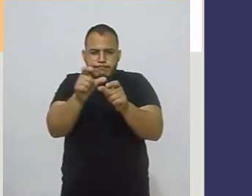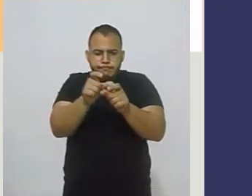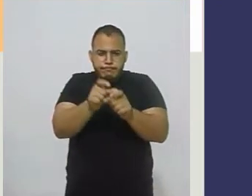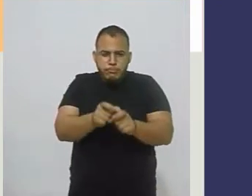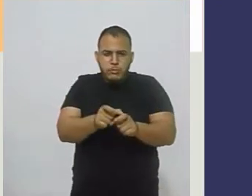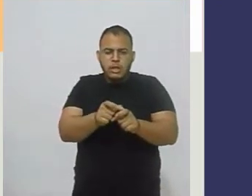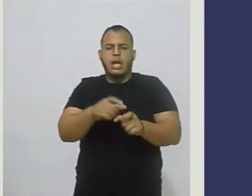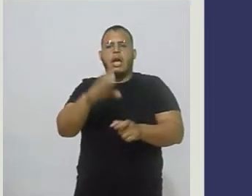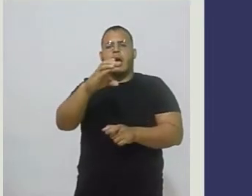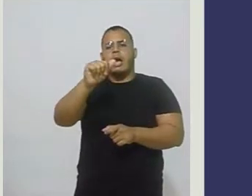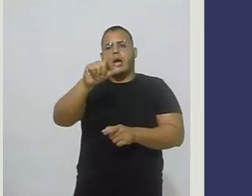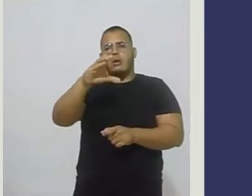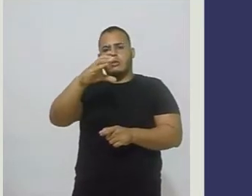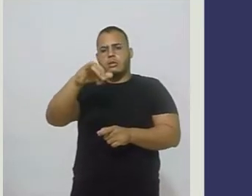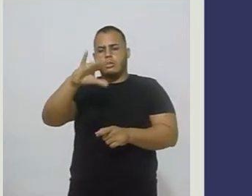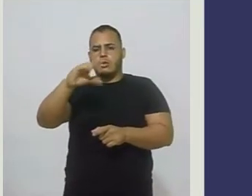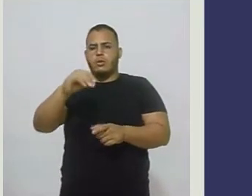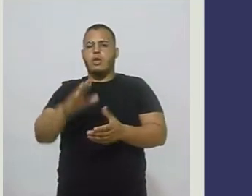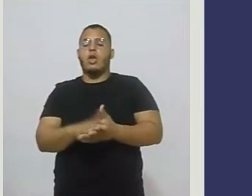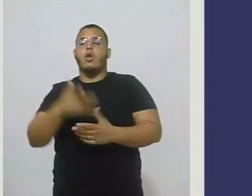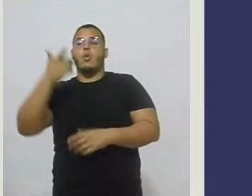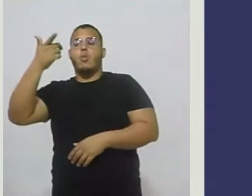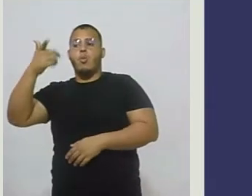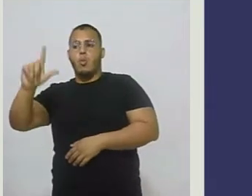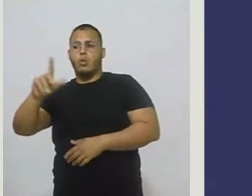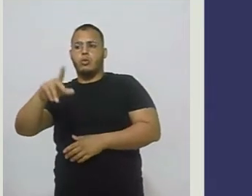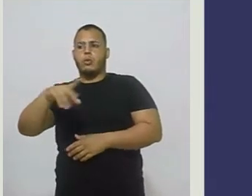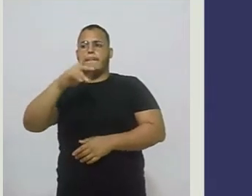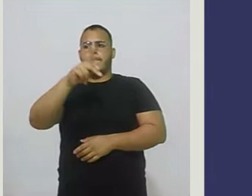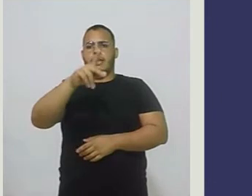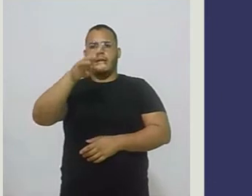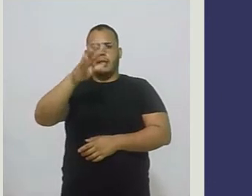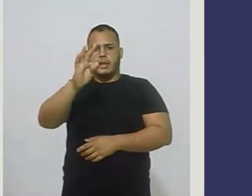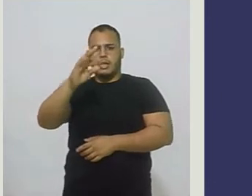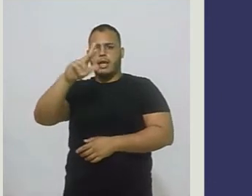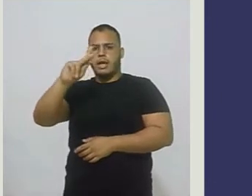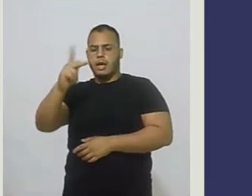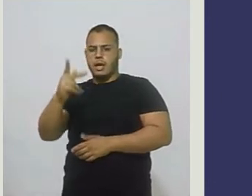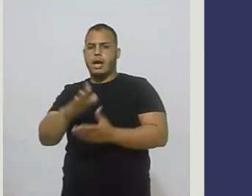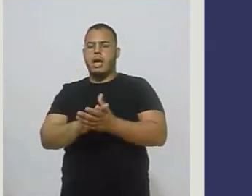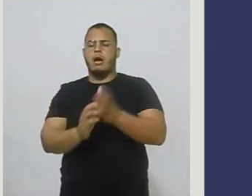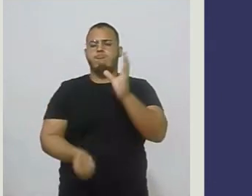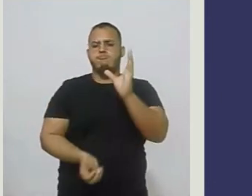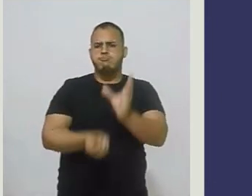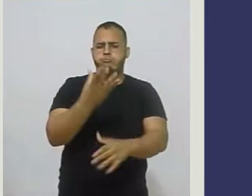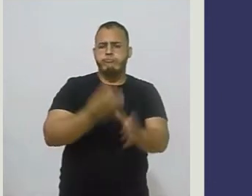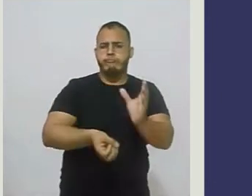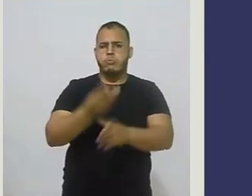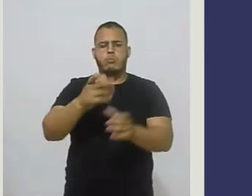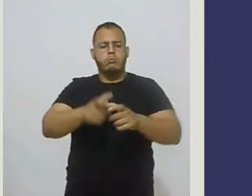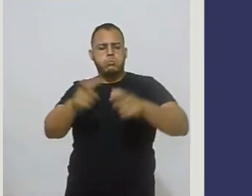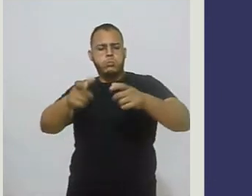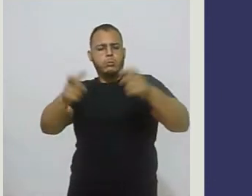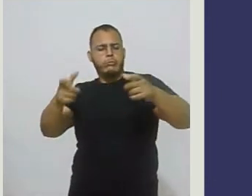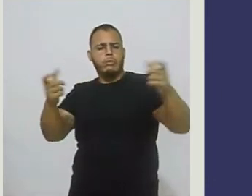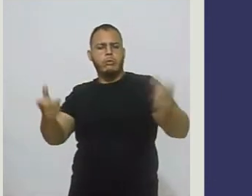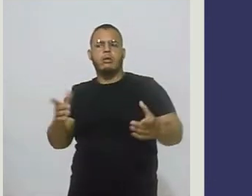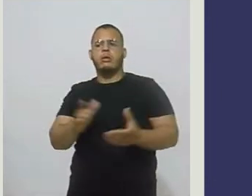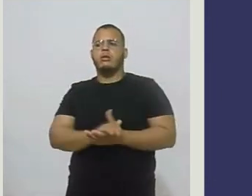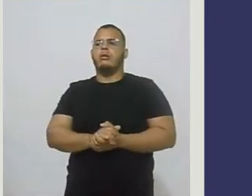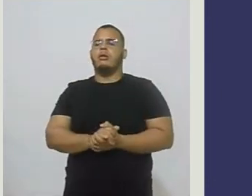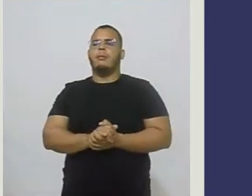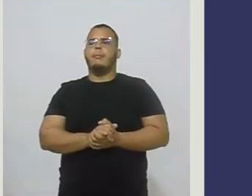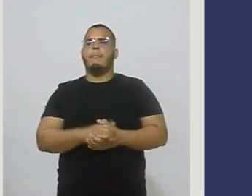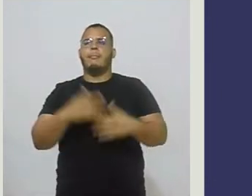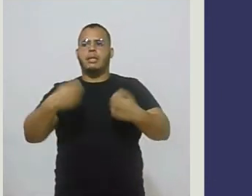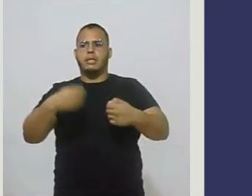quantidade de cálcio no organismo, enquanto que o PTH vai estar agindo no aumento da quantidade. Então, Então a gente vai